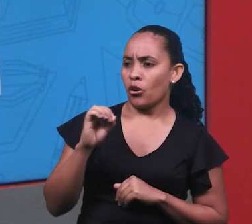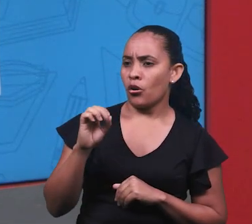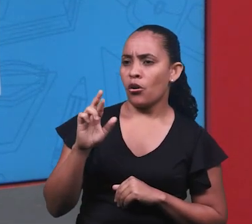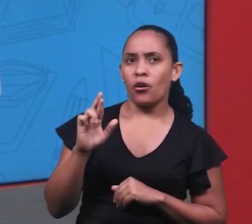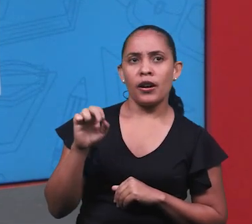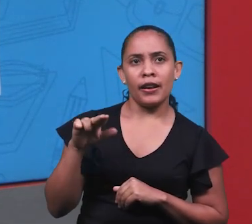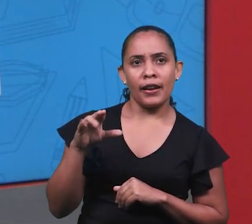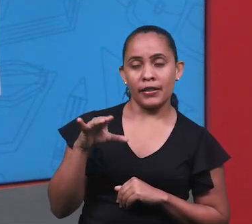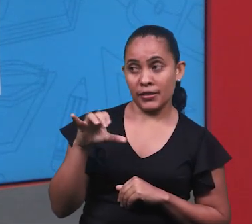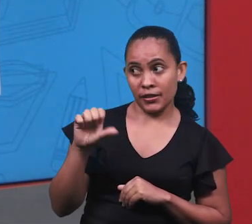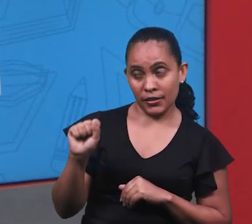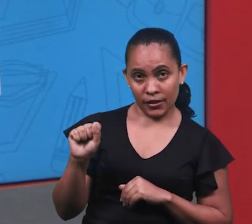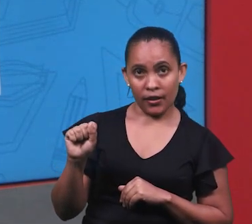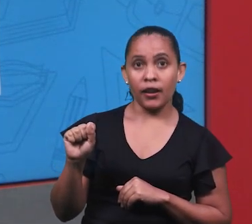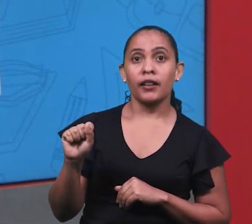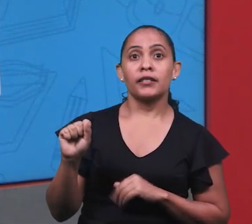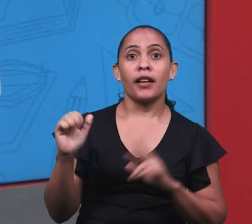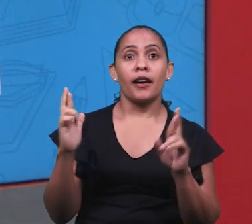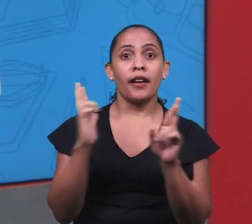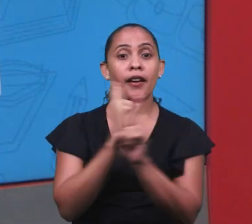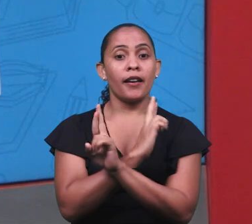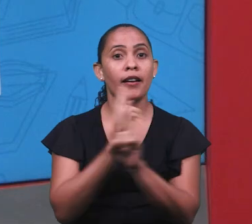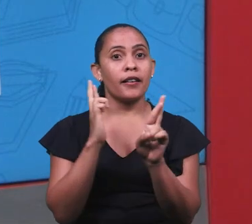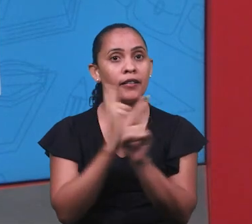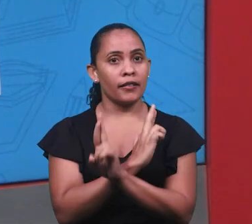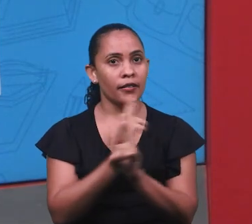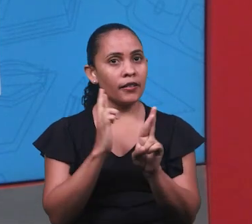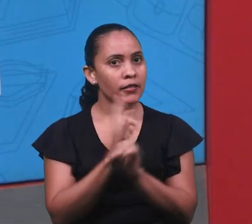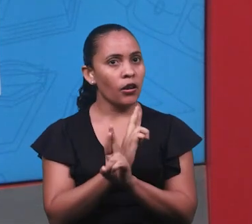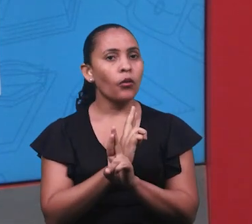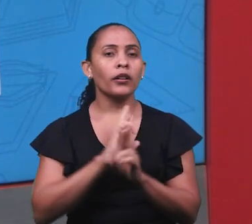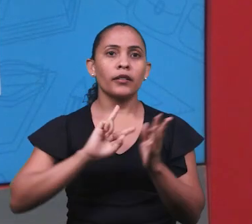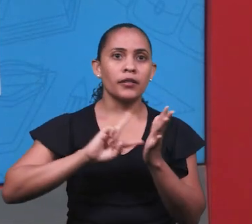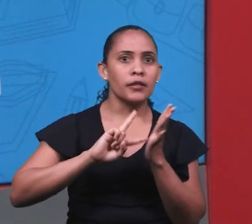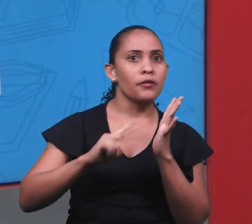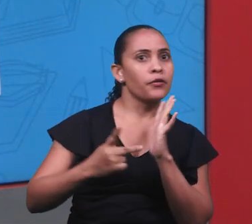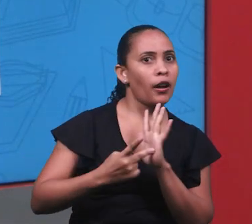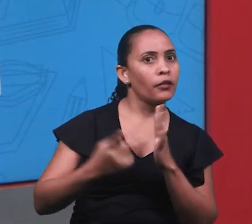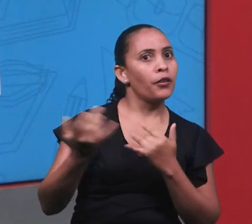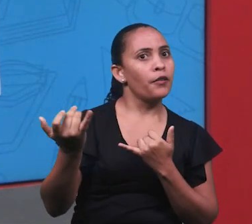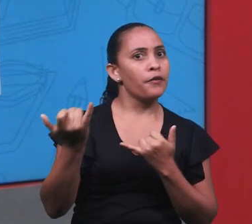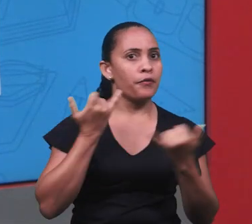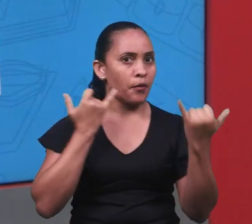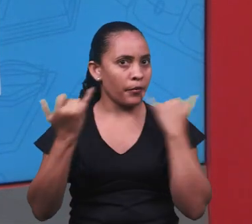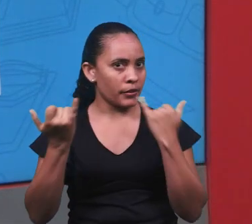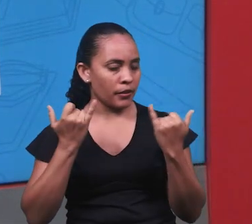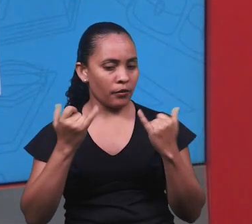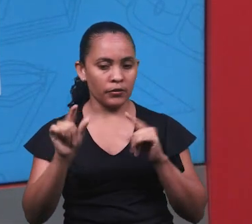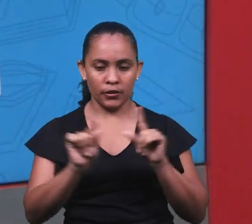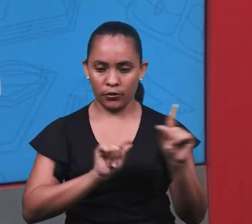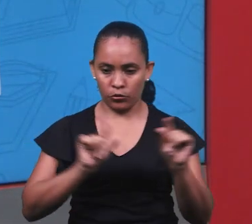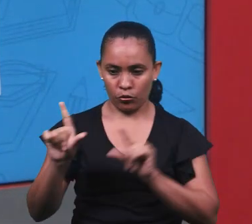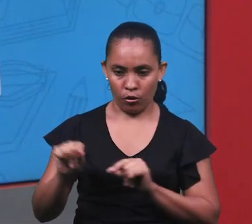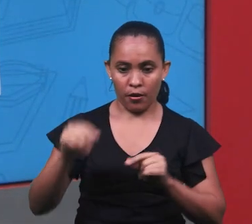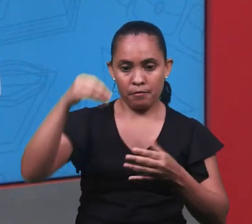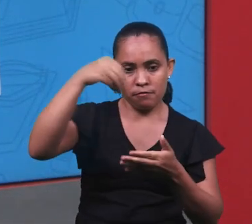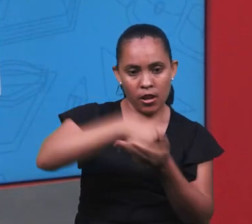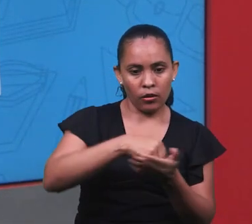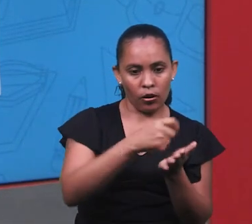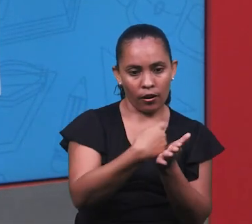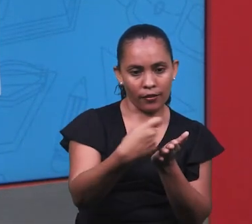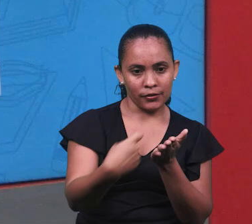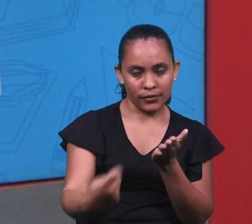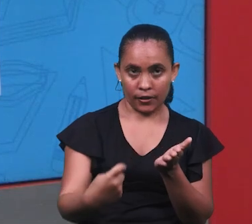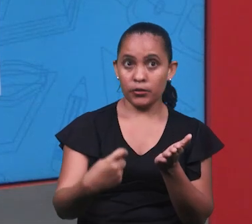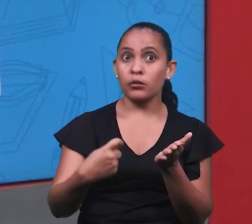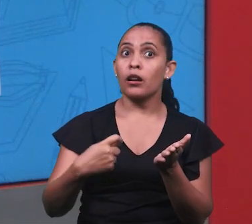pouquinho mais fácil, a coerência está tudo relacionado à produção de sentido. São as informações que você seleciona para colocar no seu texto e elas fazem